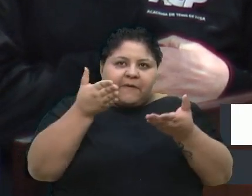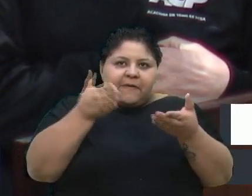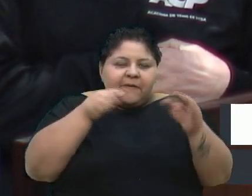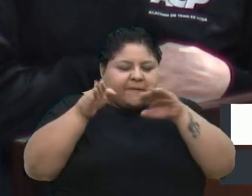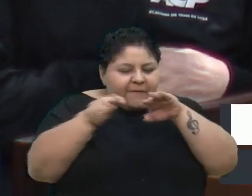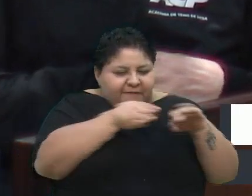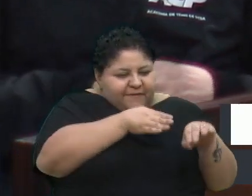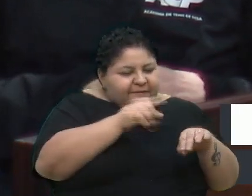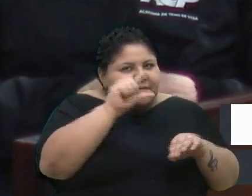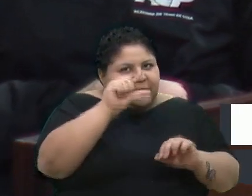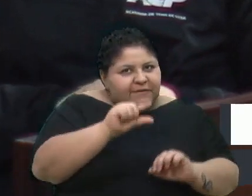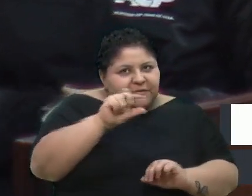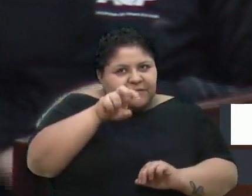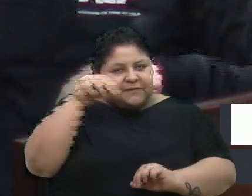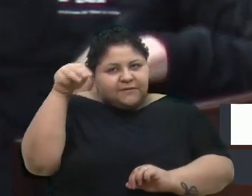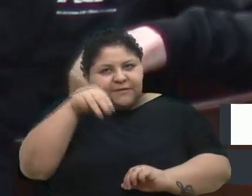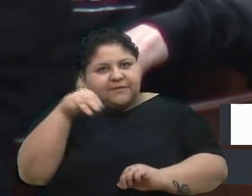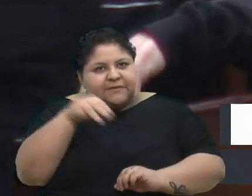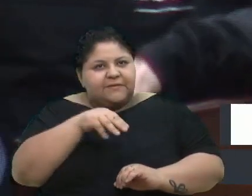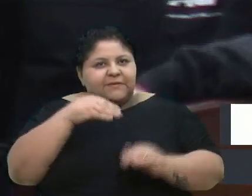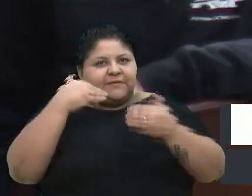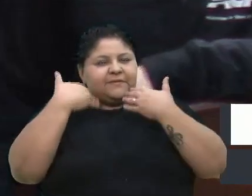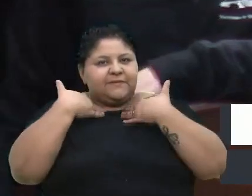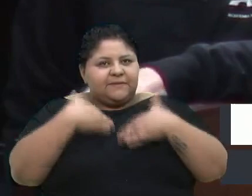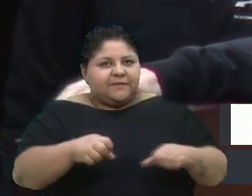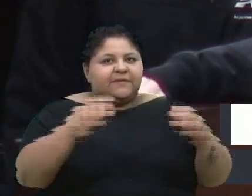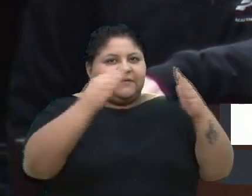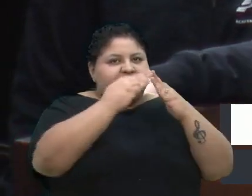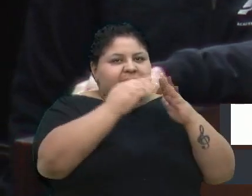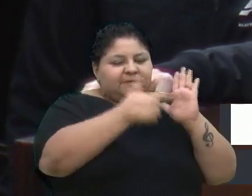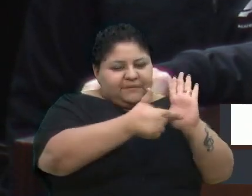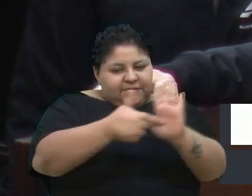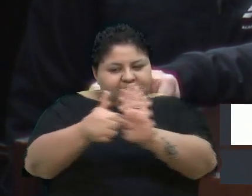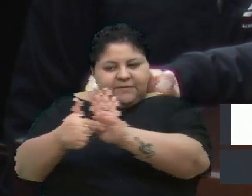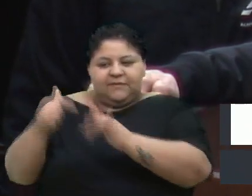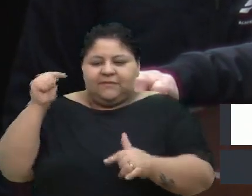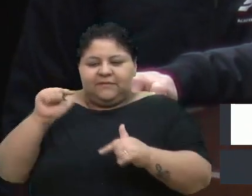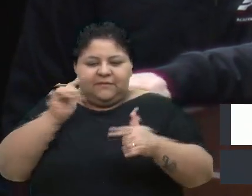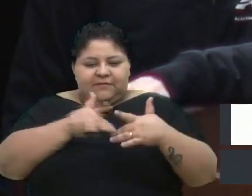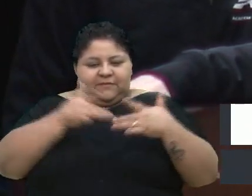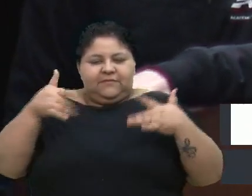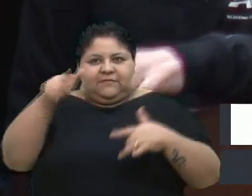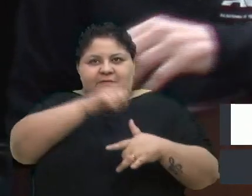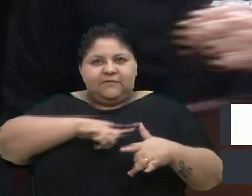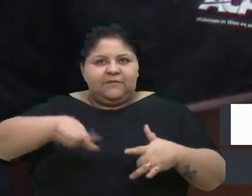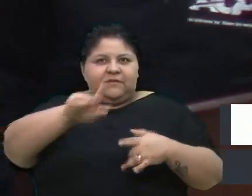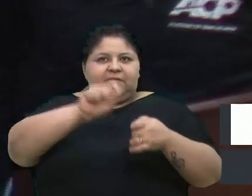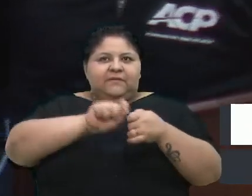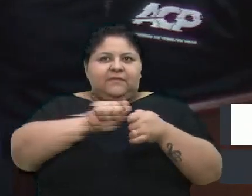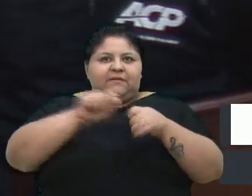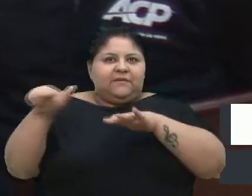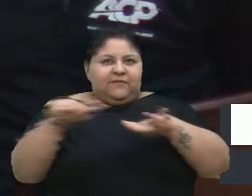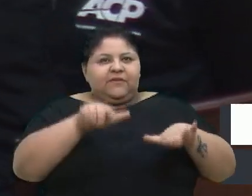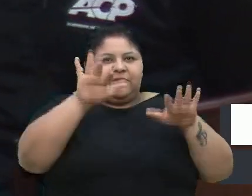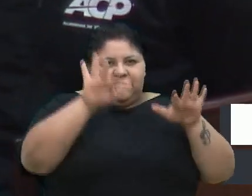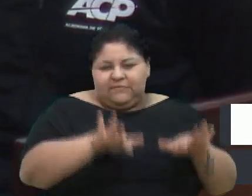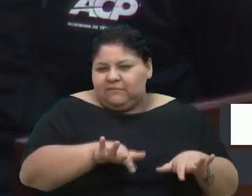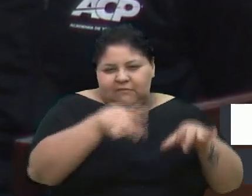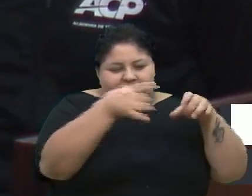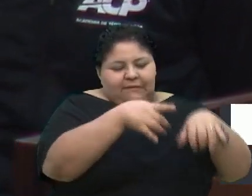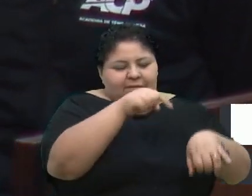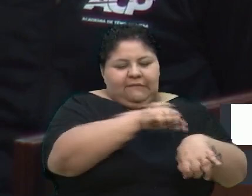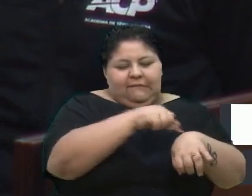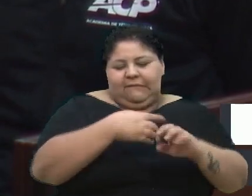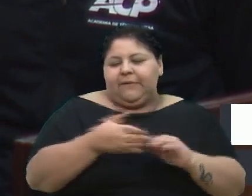ali da Secretaria de Habitação para apresentar para vocês um trabalho voluntário que a gente faz nos finais de semana, a hora que sobra um tempo, né? E